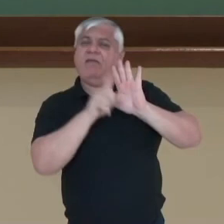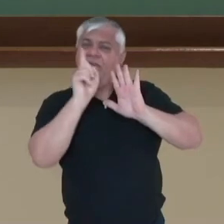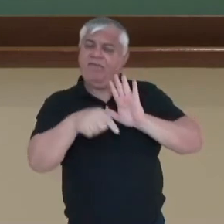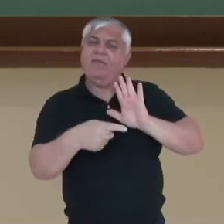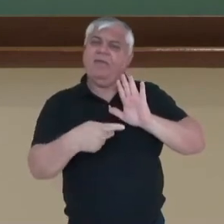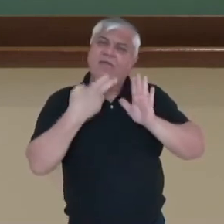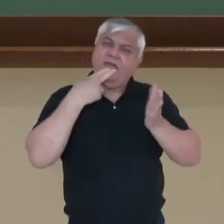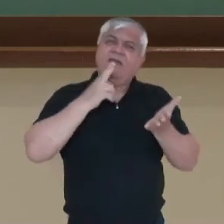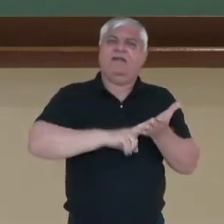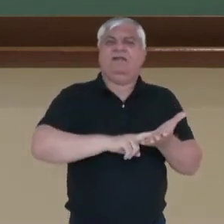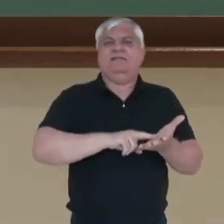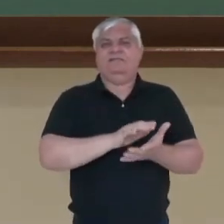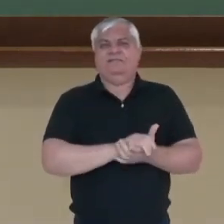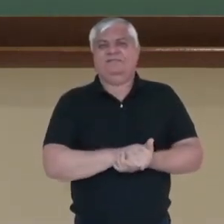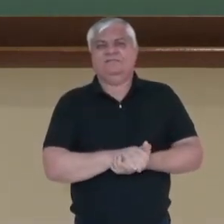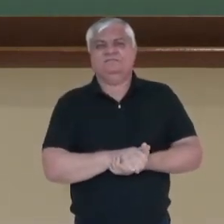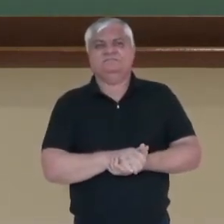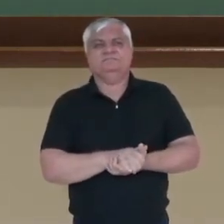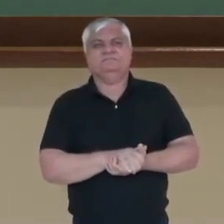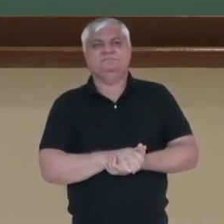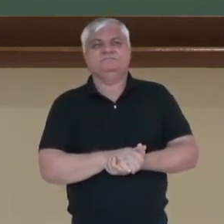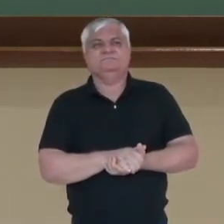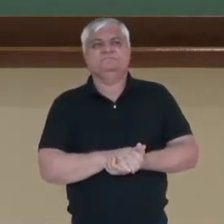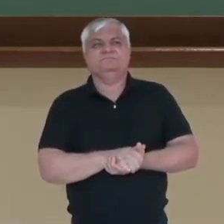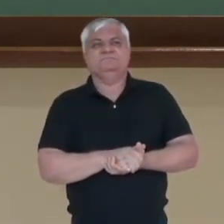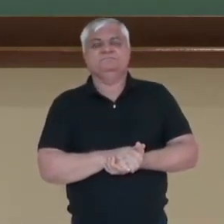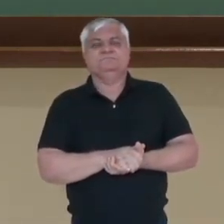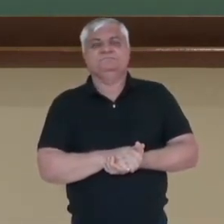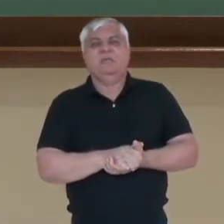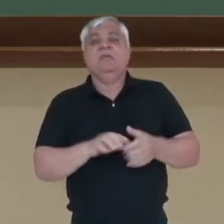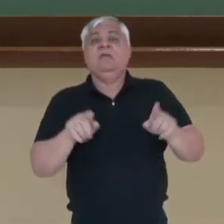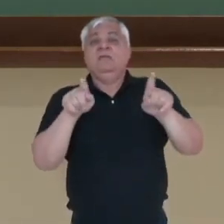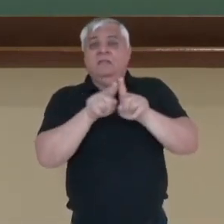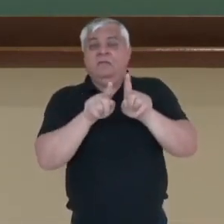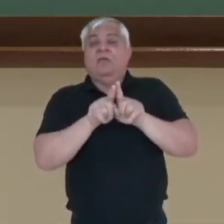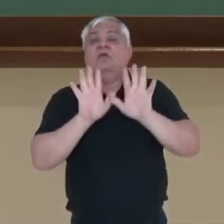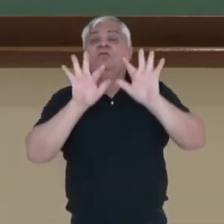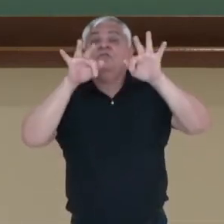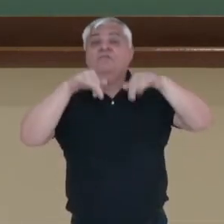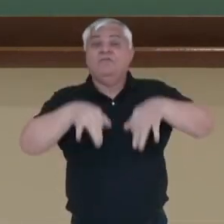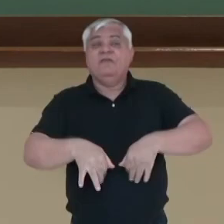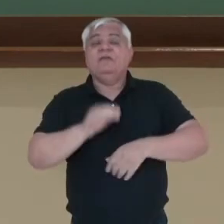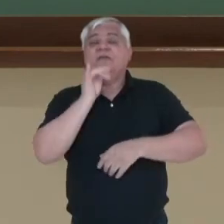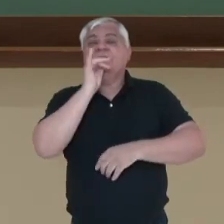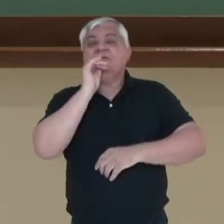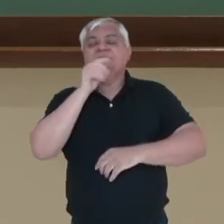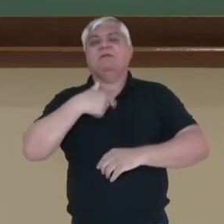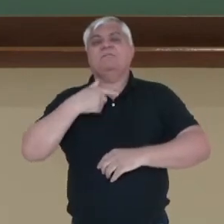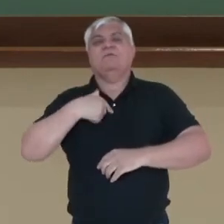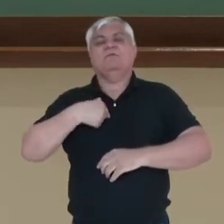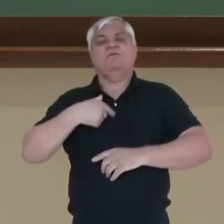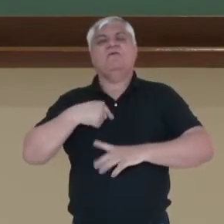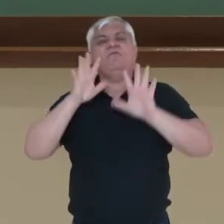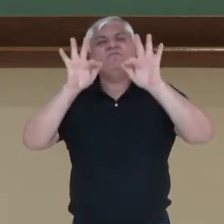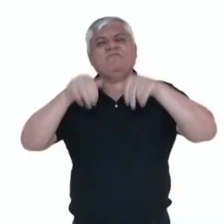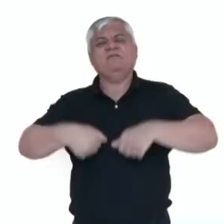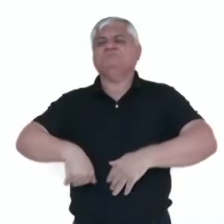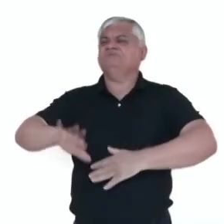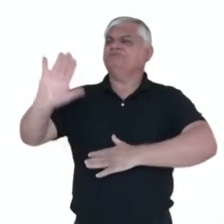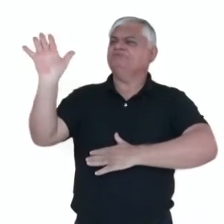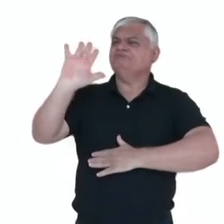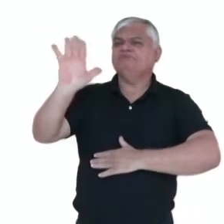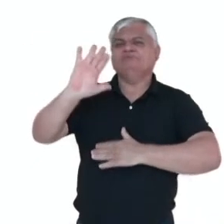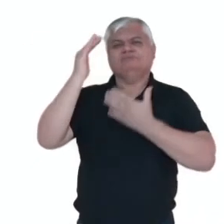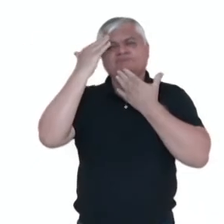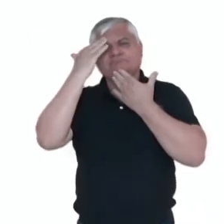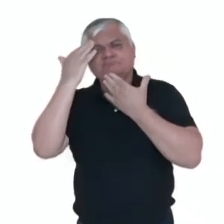a carta propriamente dita. Também colocamos a seguir a expressão de despedida. Você consegue